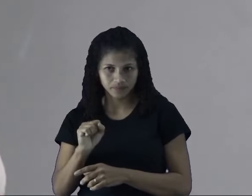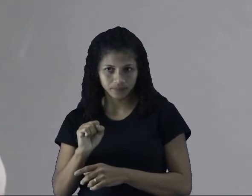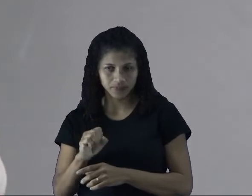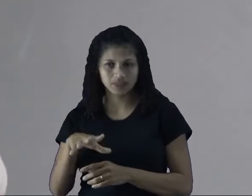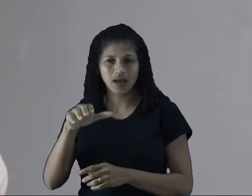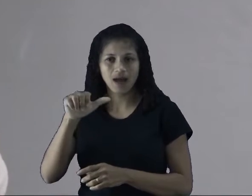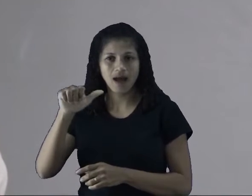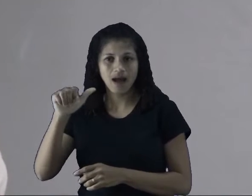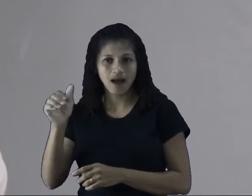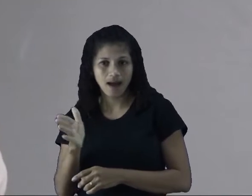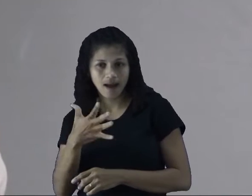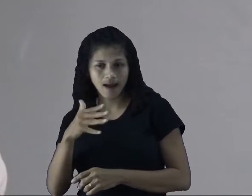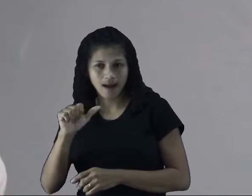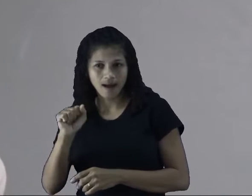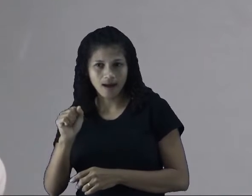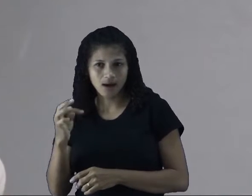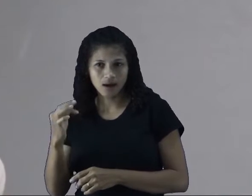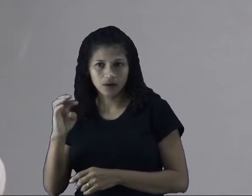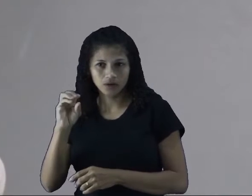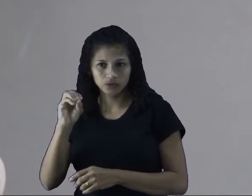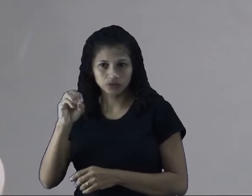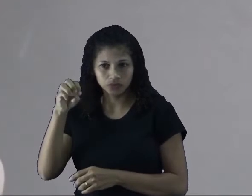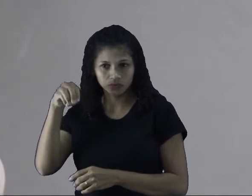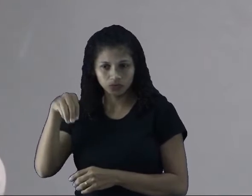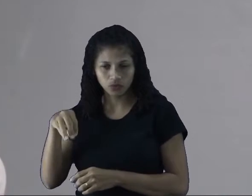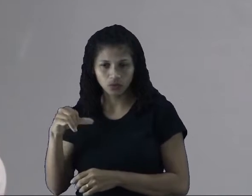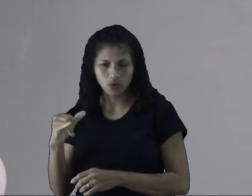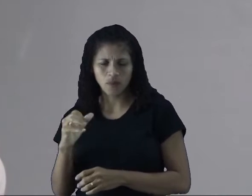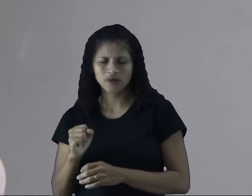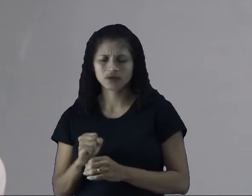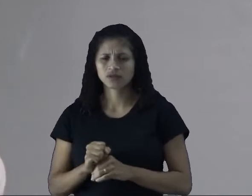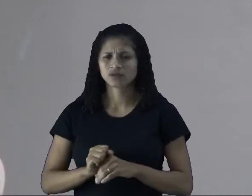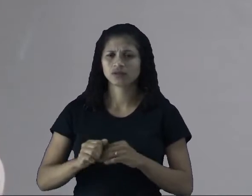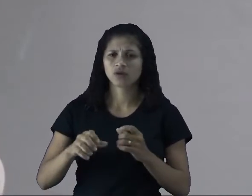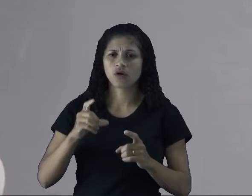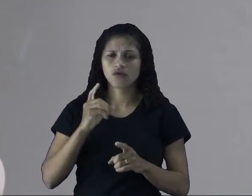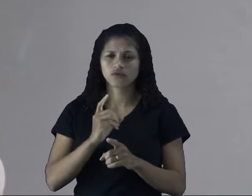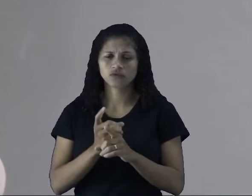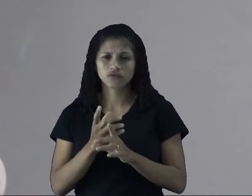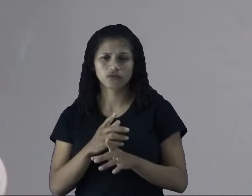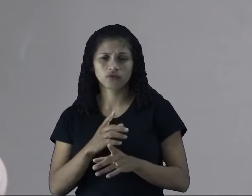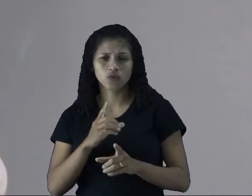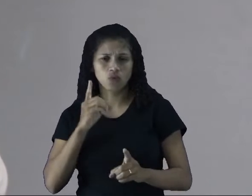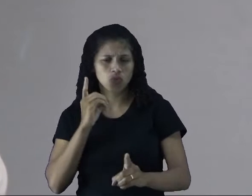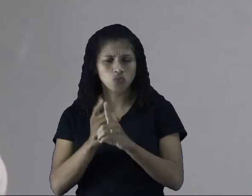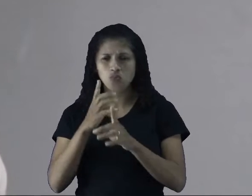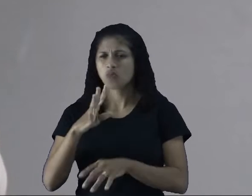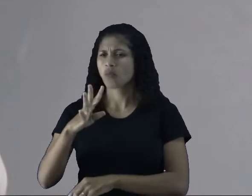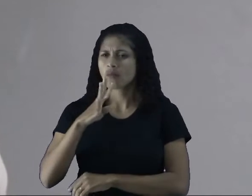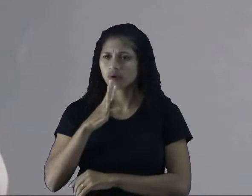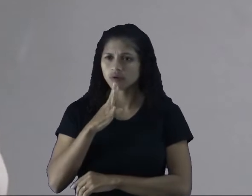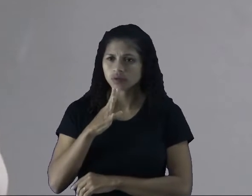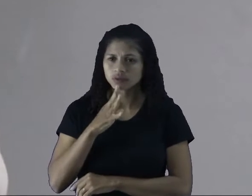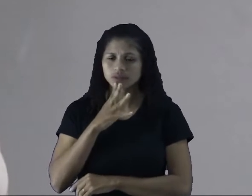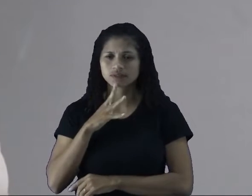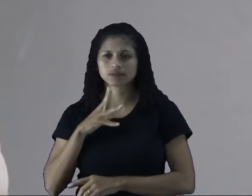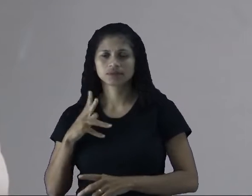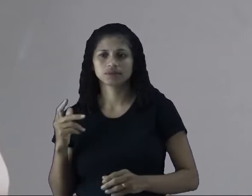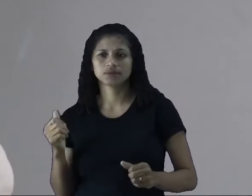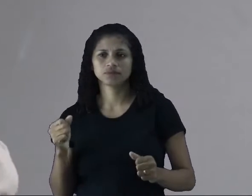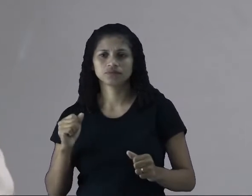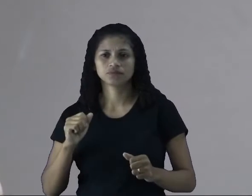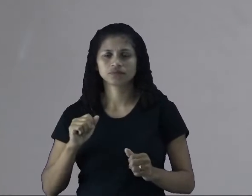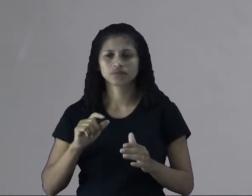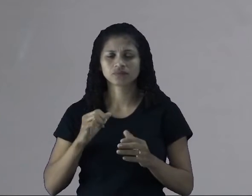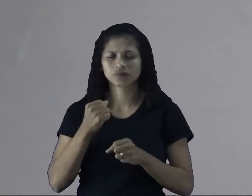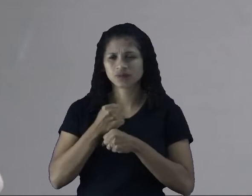ele fez. E ele ganhou ali um prêmio Nobel, ficou muito reconhecido na época por conta desse feito dele. Alguns anos depois,